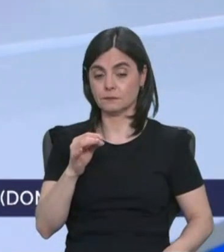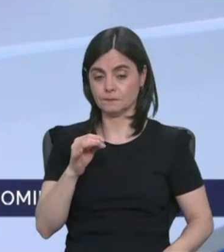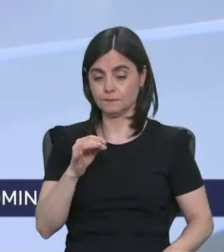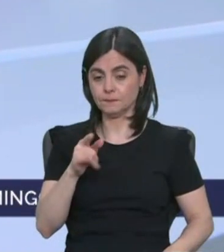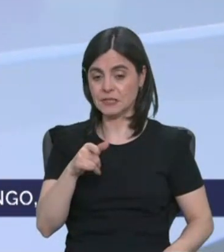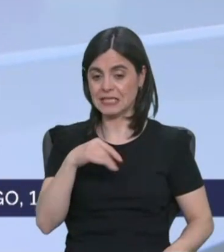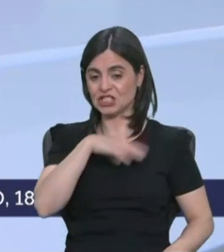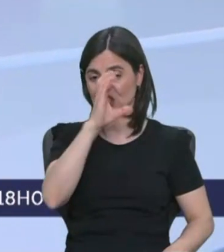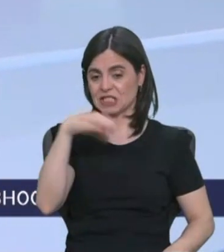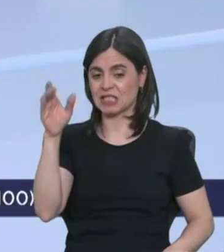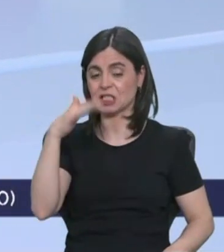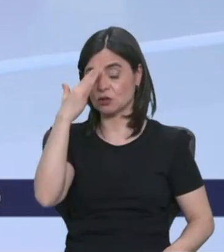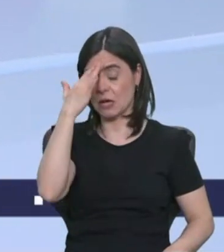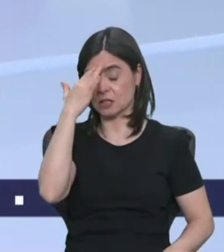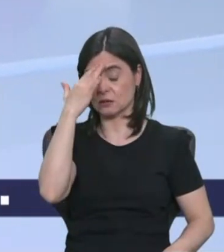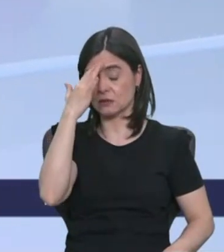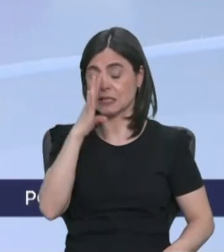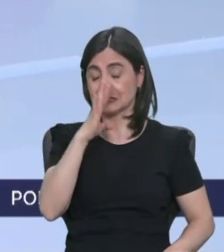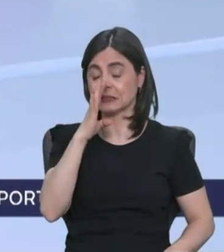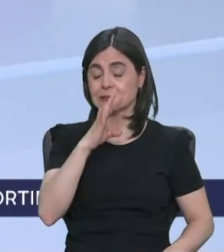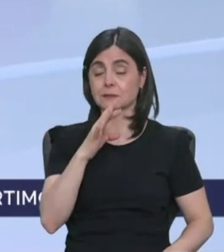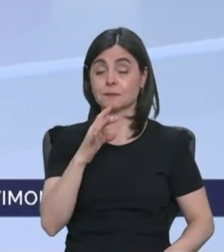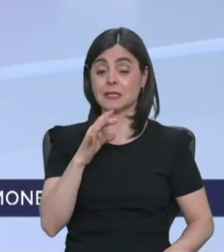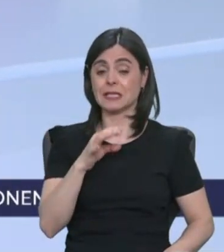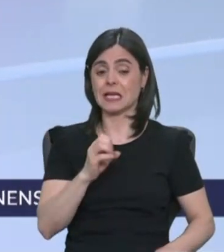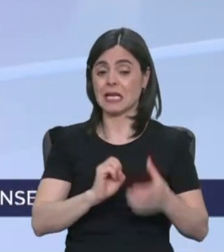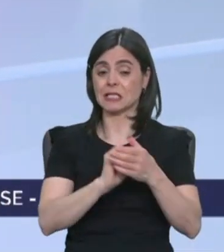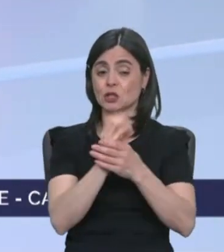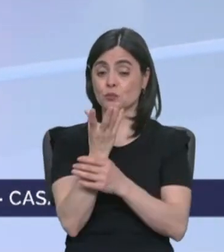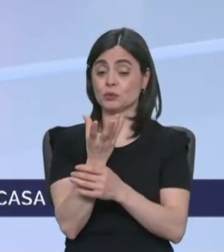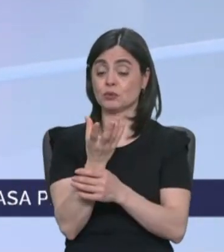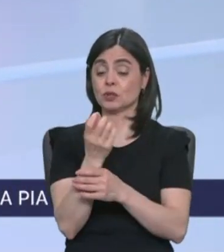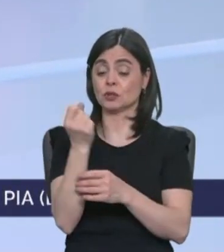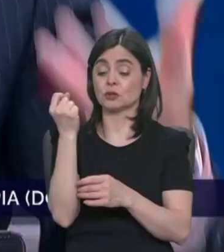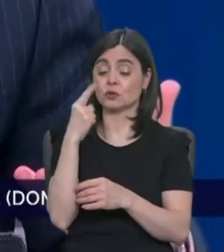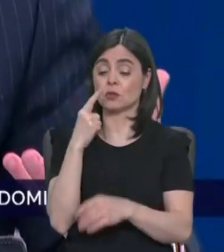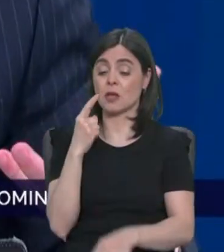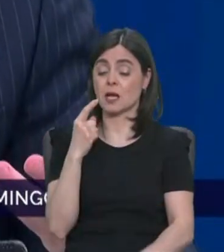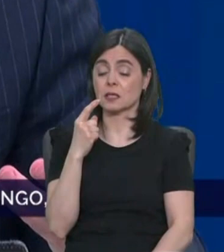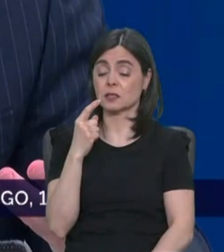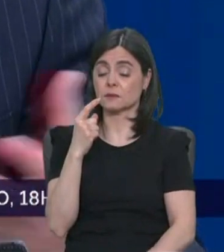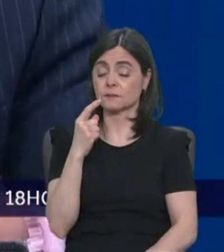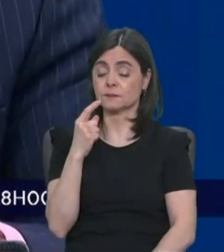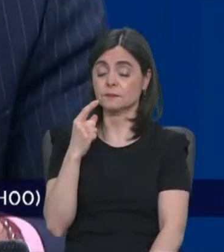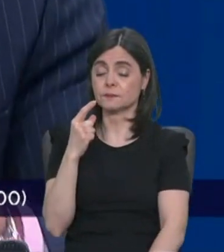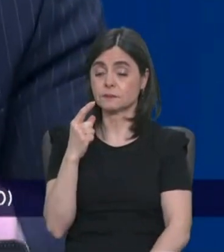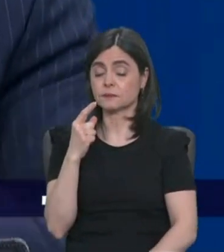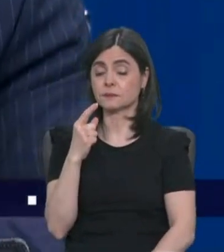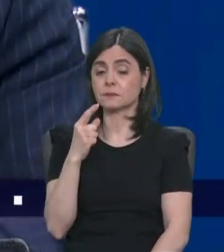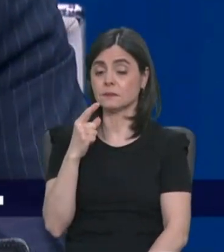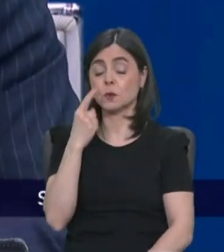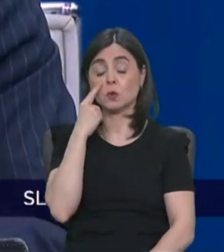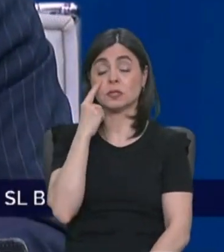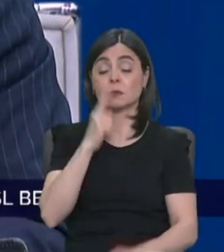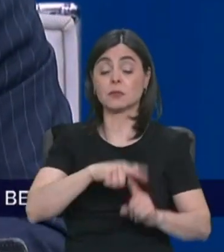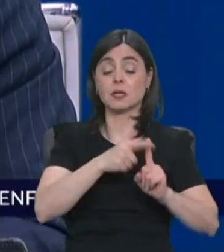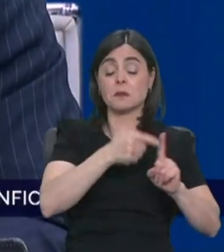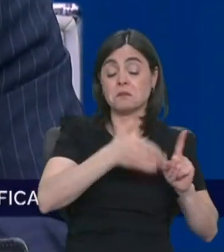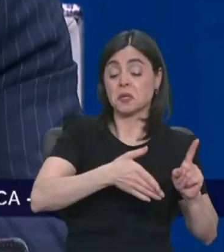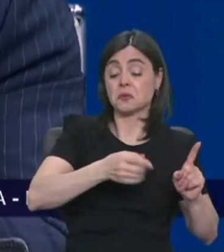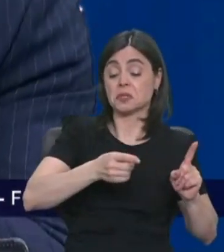seguinte: se calhar as erupções solares, bom, nós conhecemos gigantescas, a de 1859 não foi a